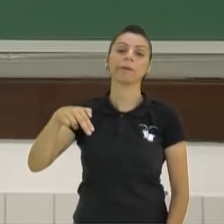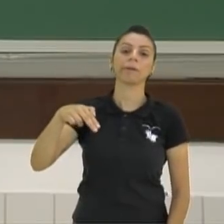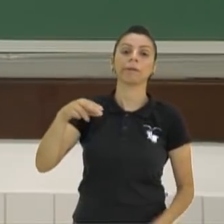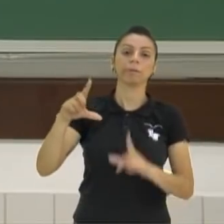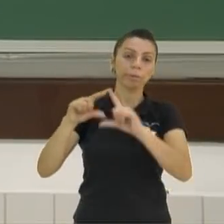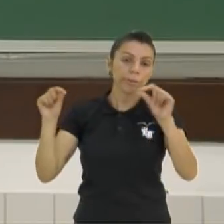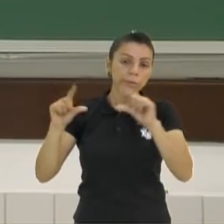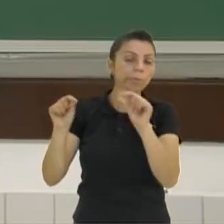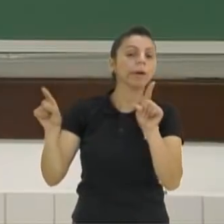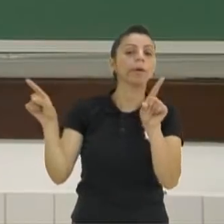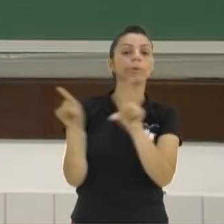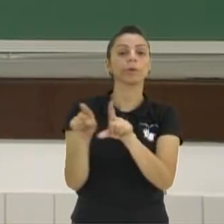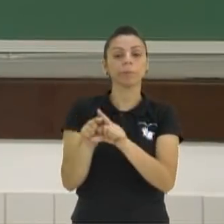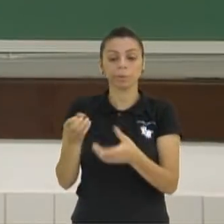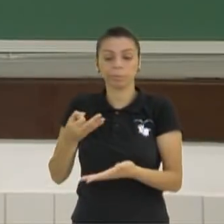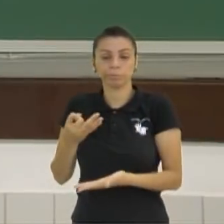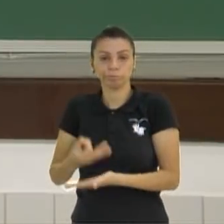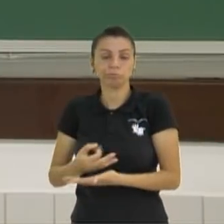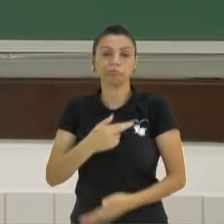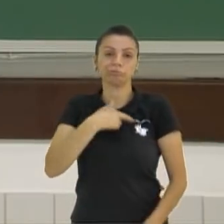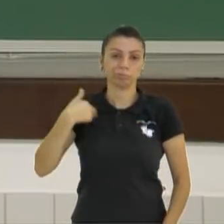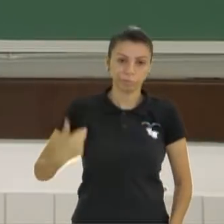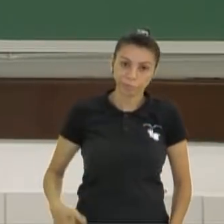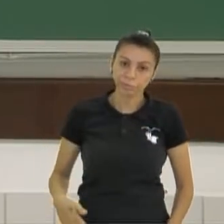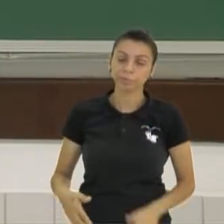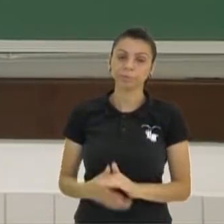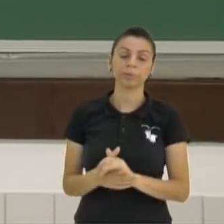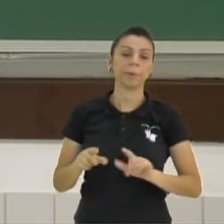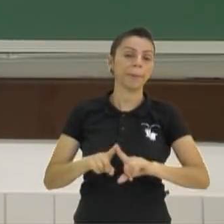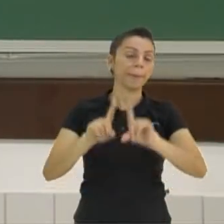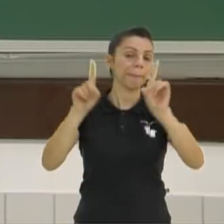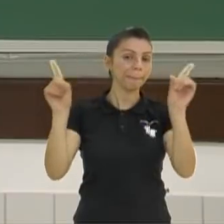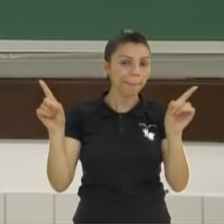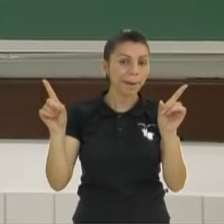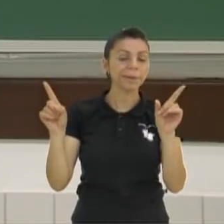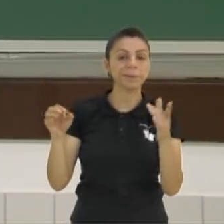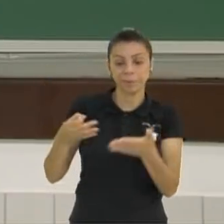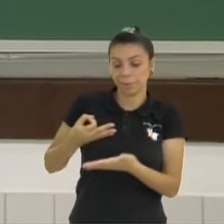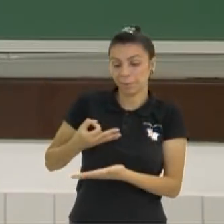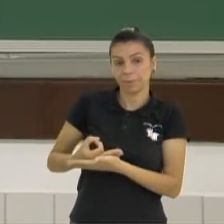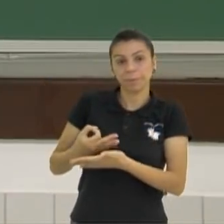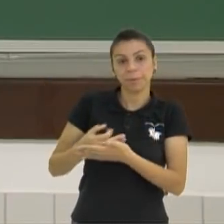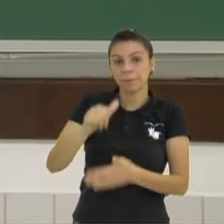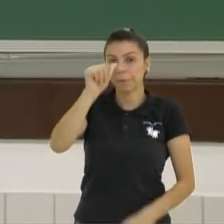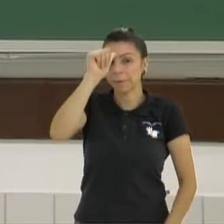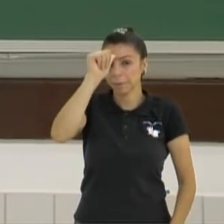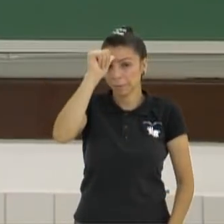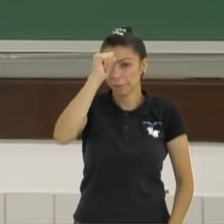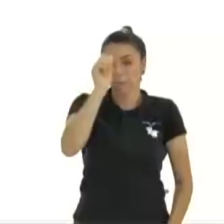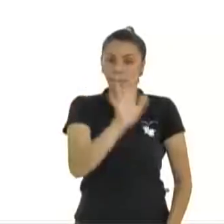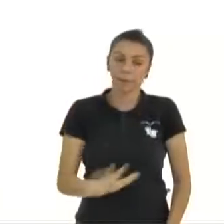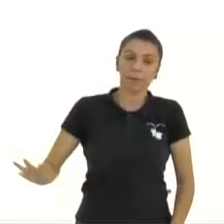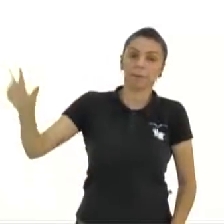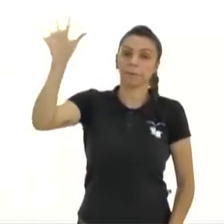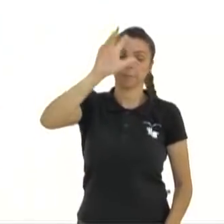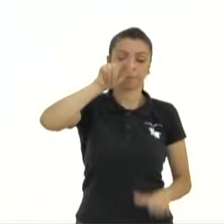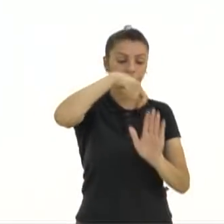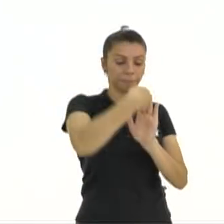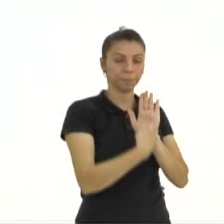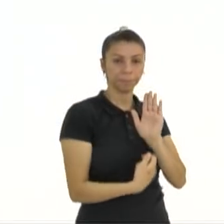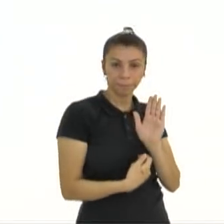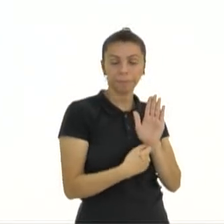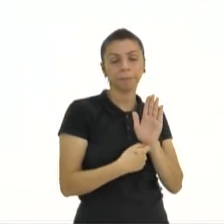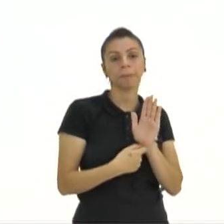China, mas enfim, via de regra, para os budistas da Índia em geral, um dos textos sagrados